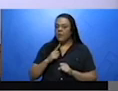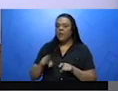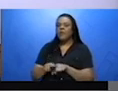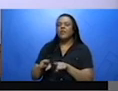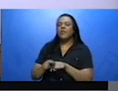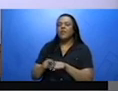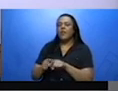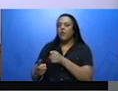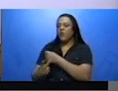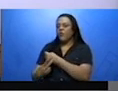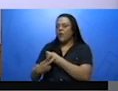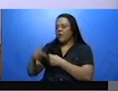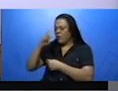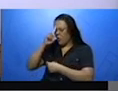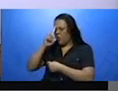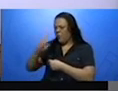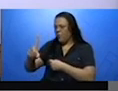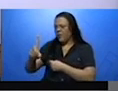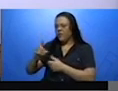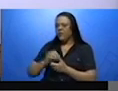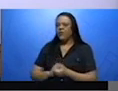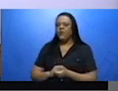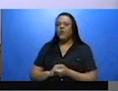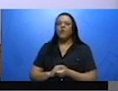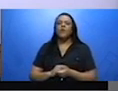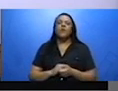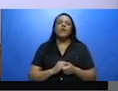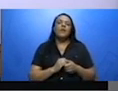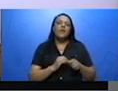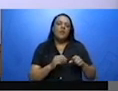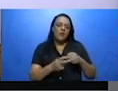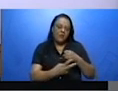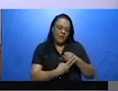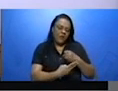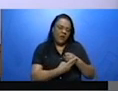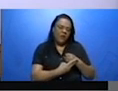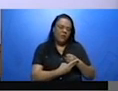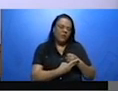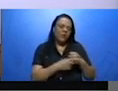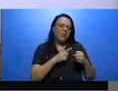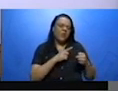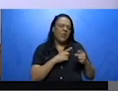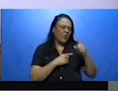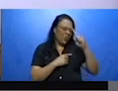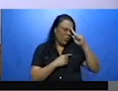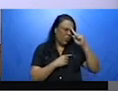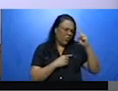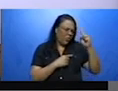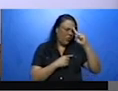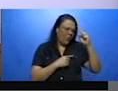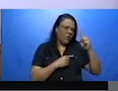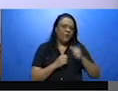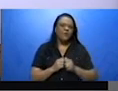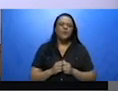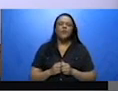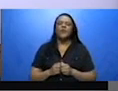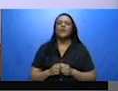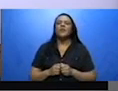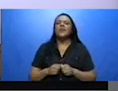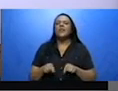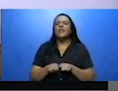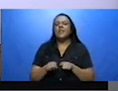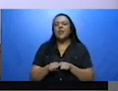E o que causa aquela dúvida? Nós temos o quê? O gerúndio é uma